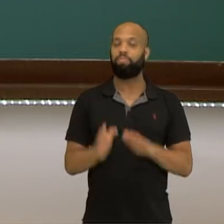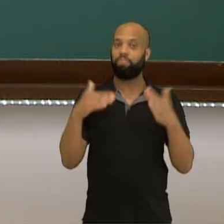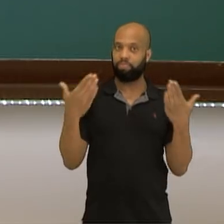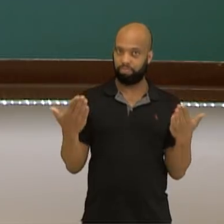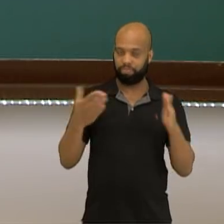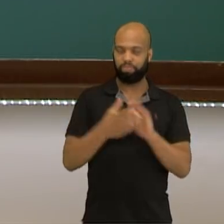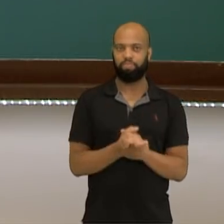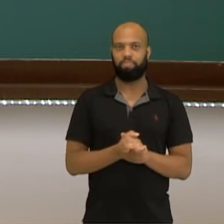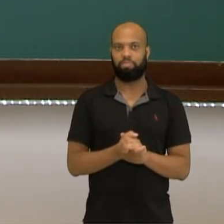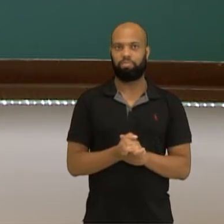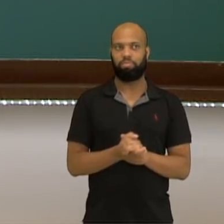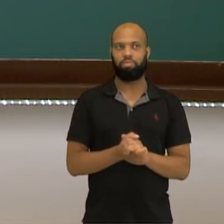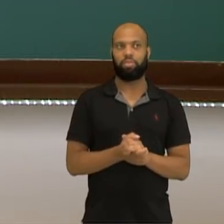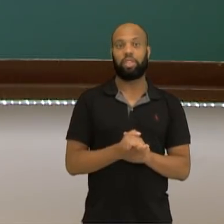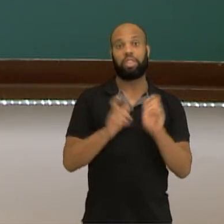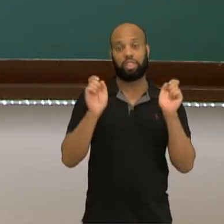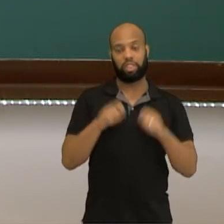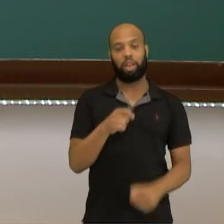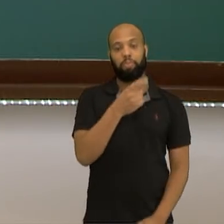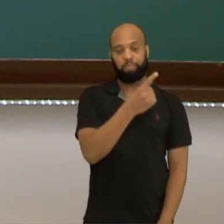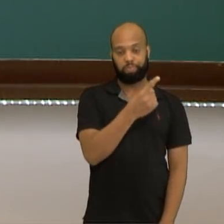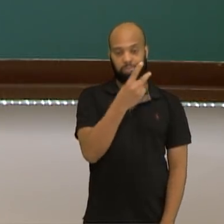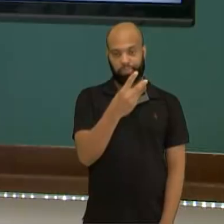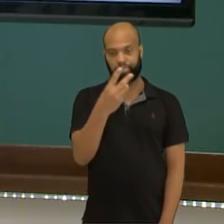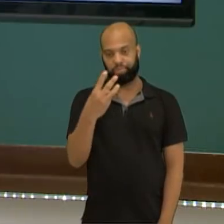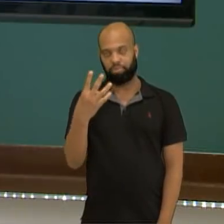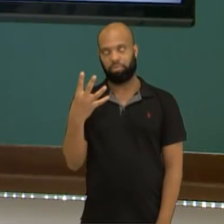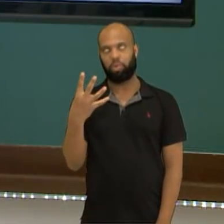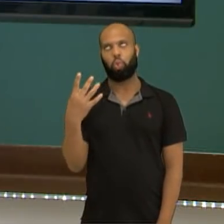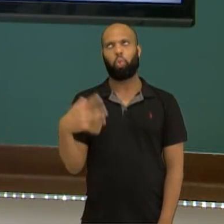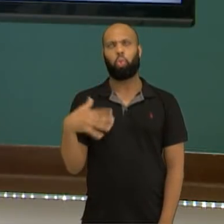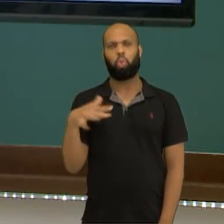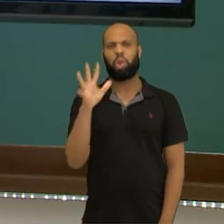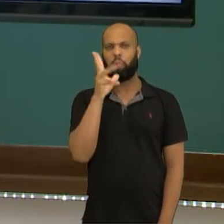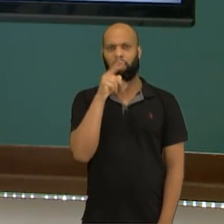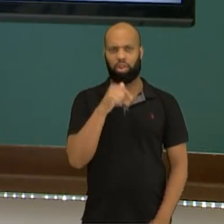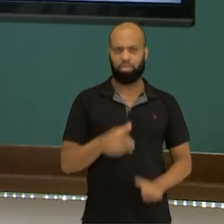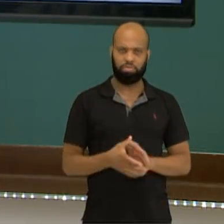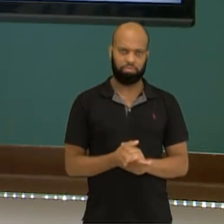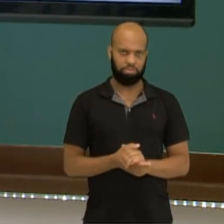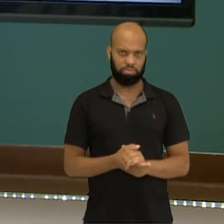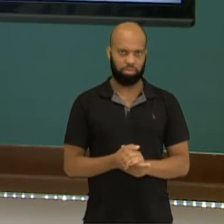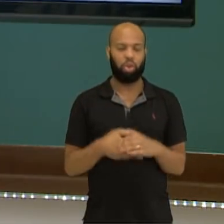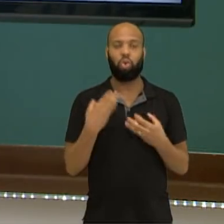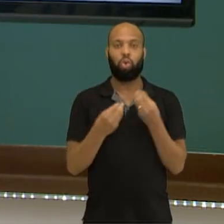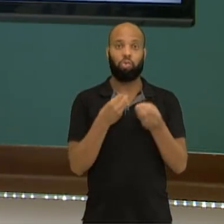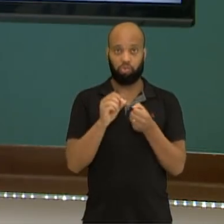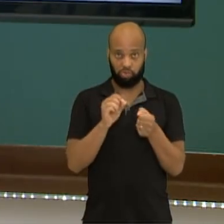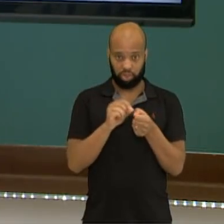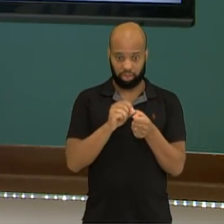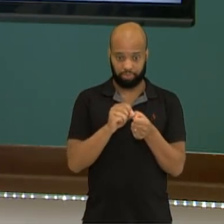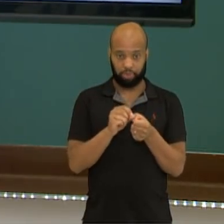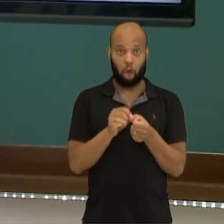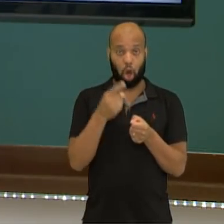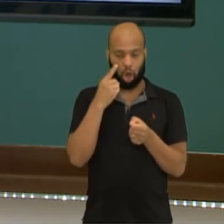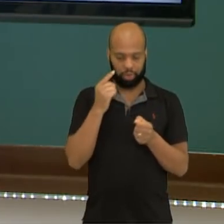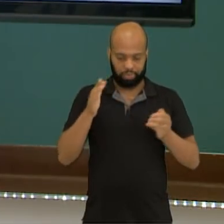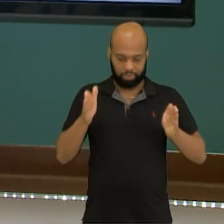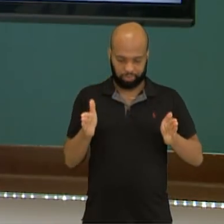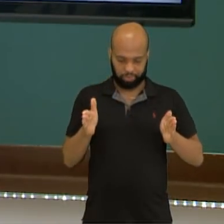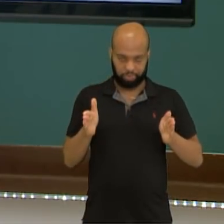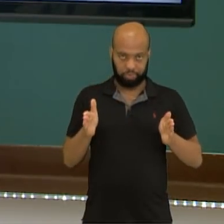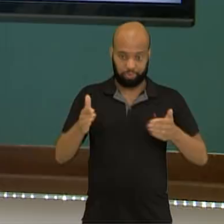E aí? Eu poderia contar um por um, não poderia? Mas vai me dar muito trabalho. Então, eu sei que o cubo ele tem as medidas